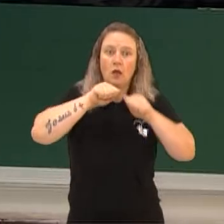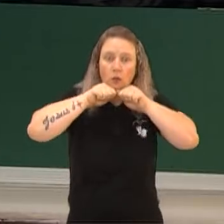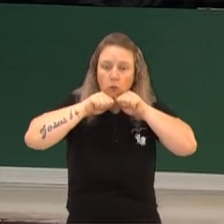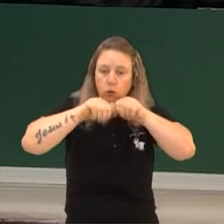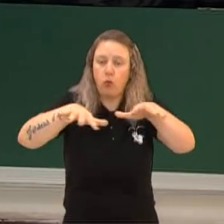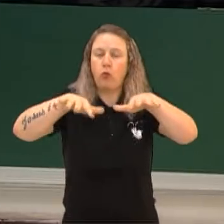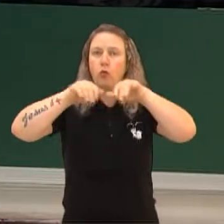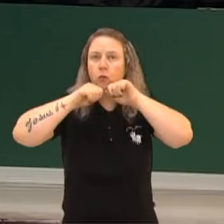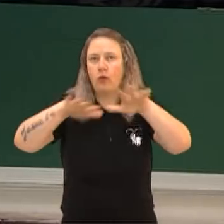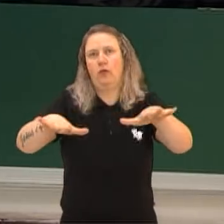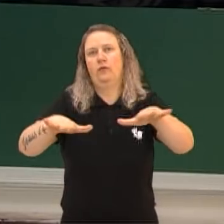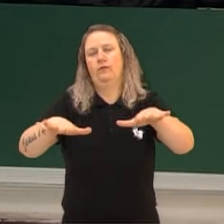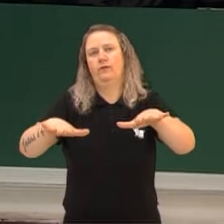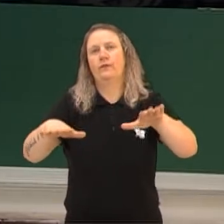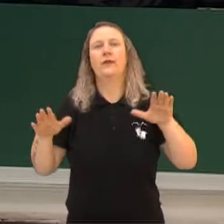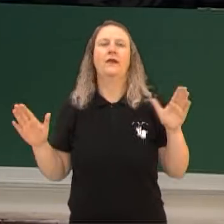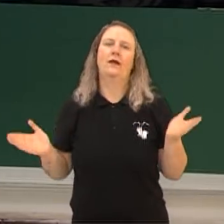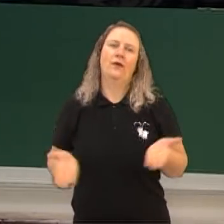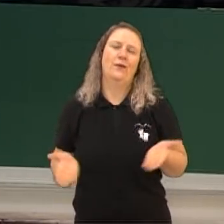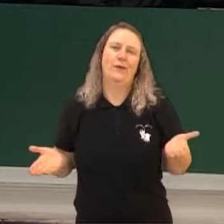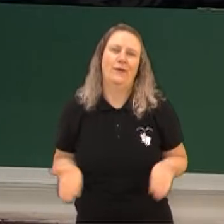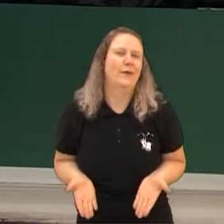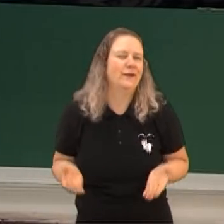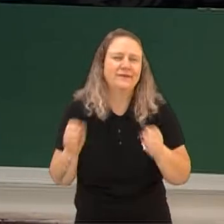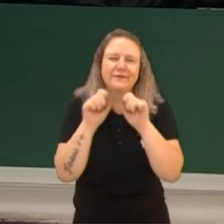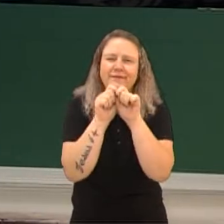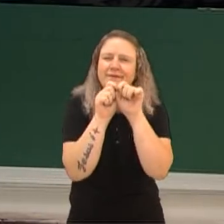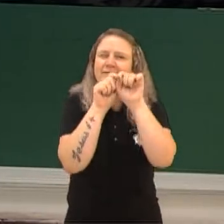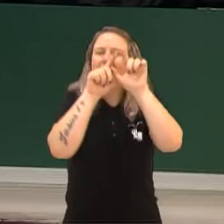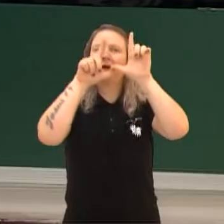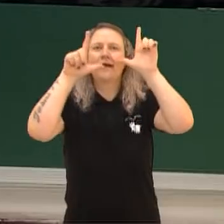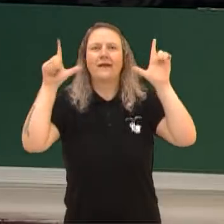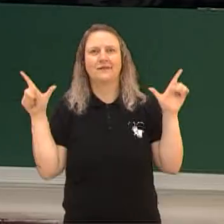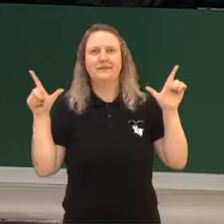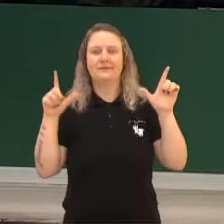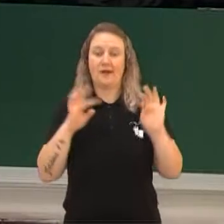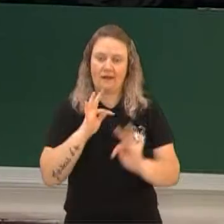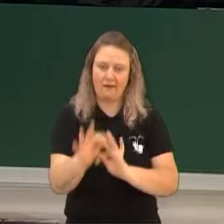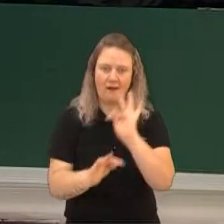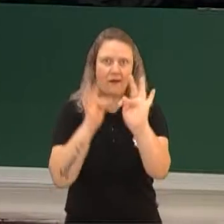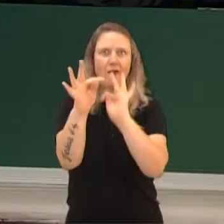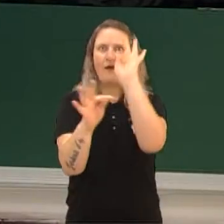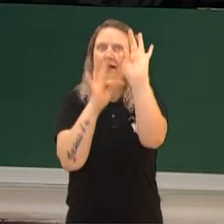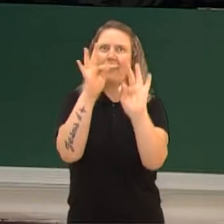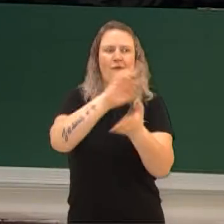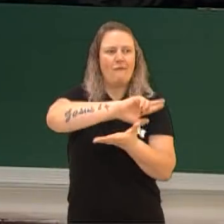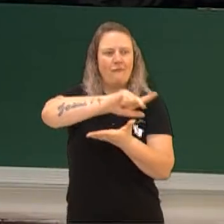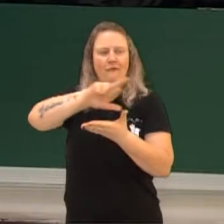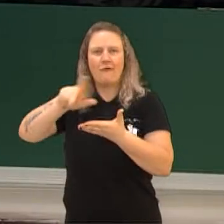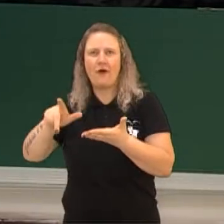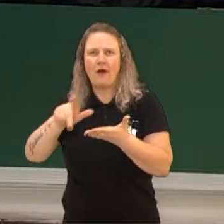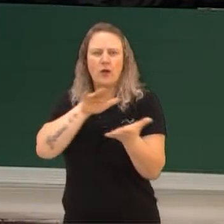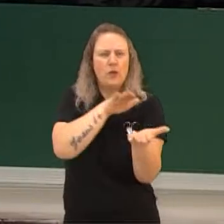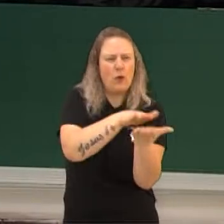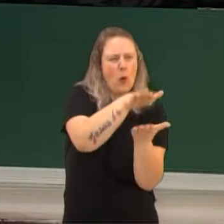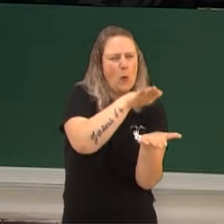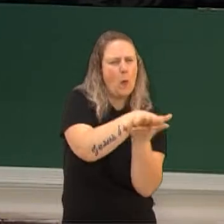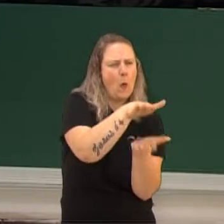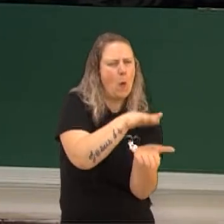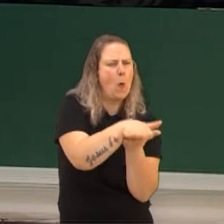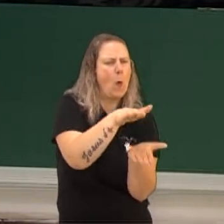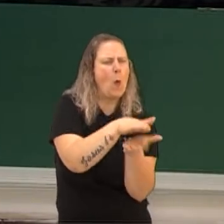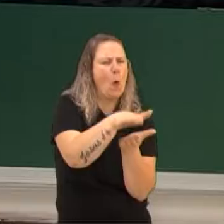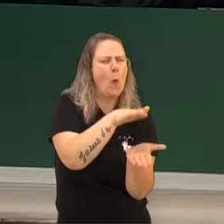né? Claro, hoje em dia nós temos várias tecnologias, impressões mais fáceis,